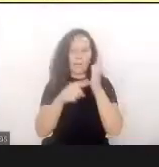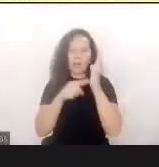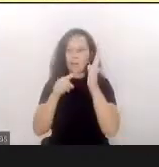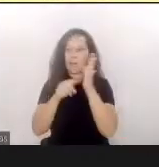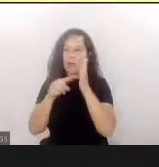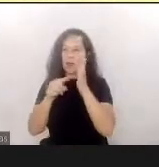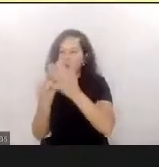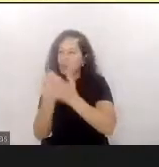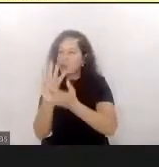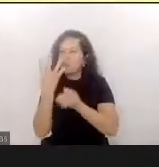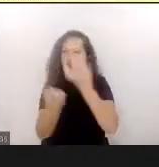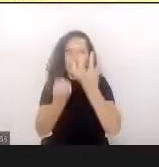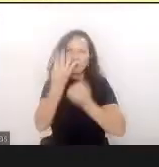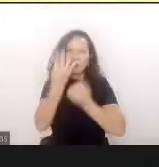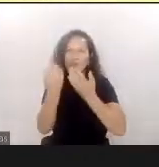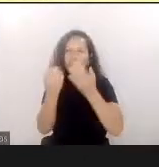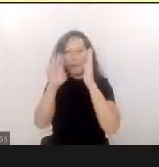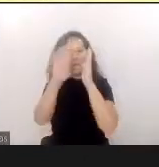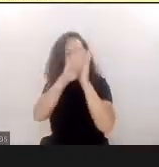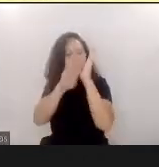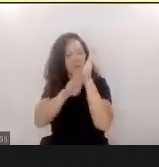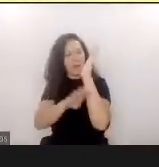no continente